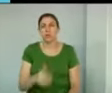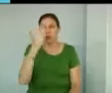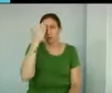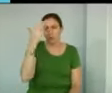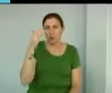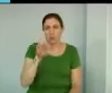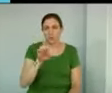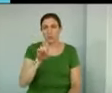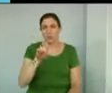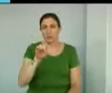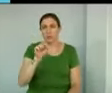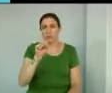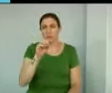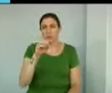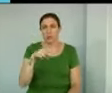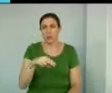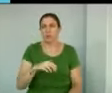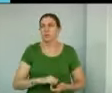Obrigada, Edson.